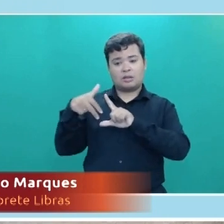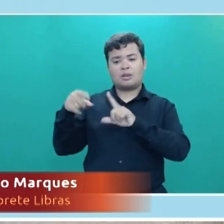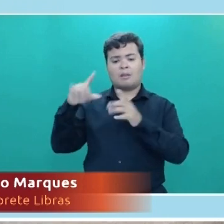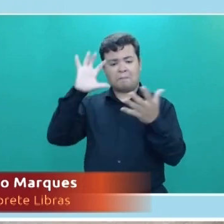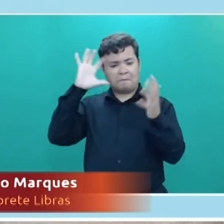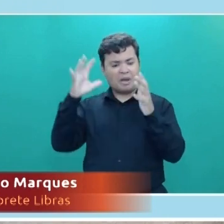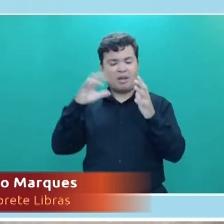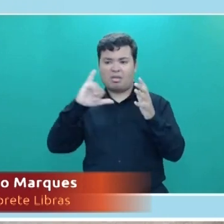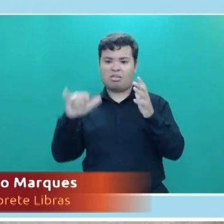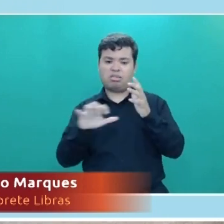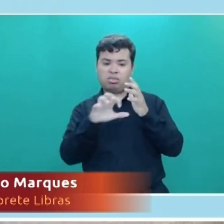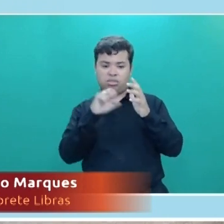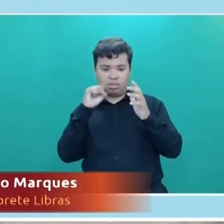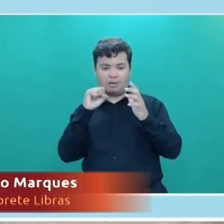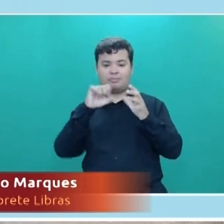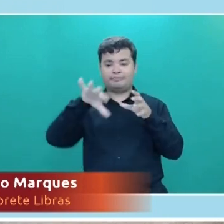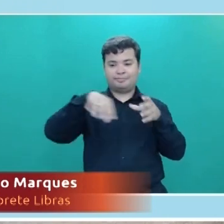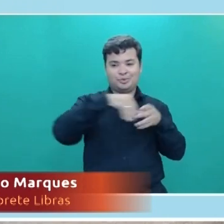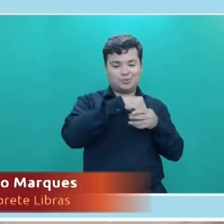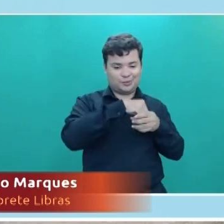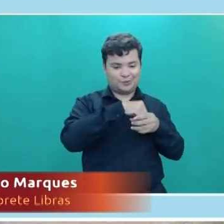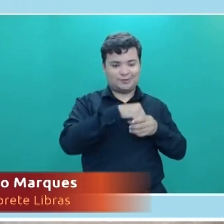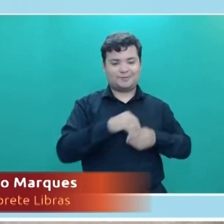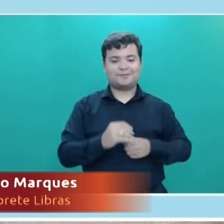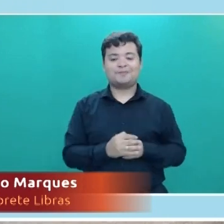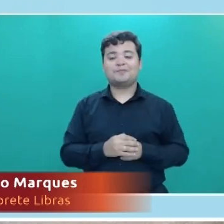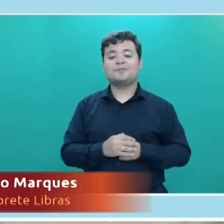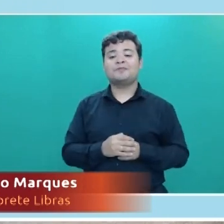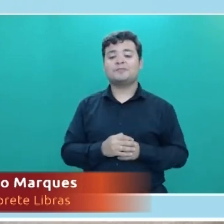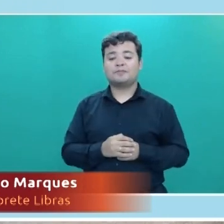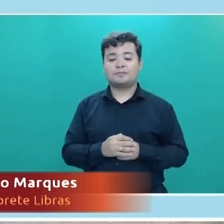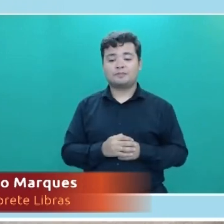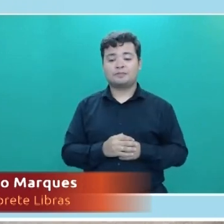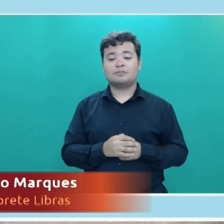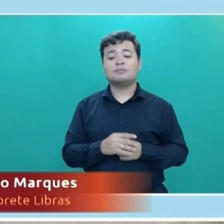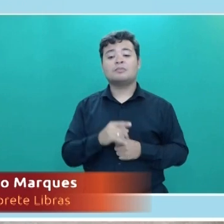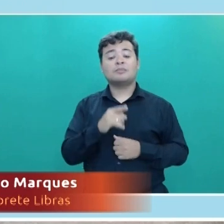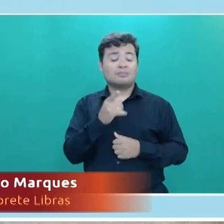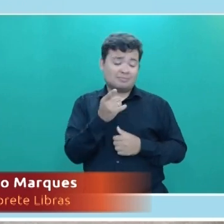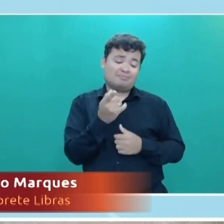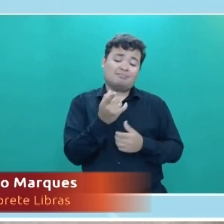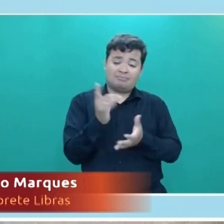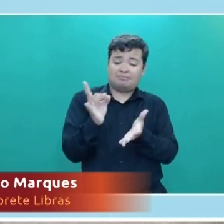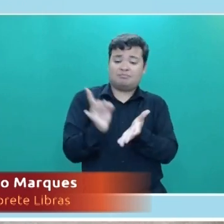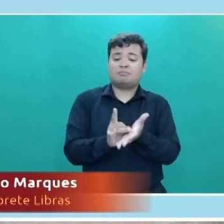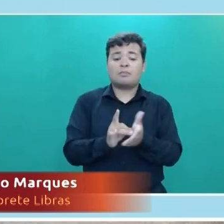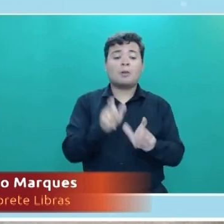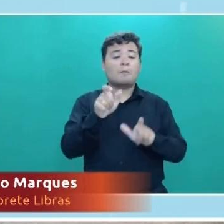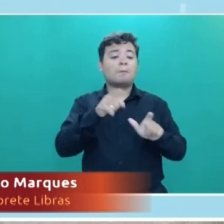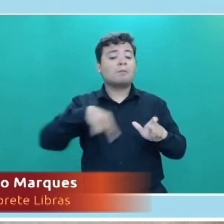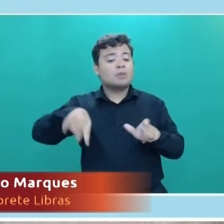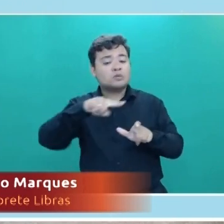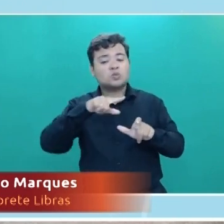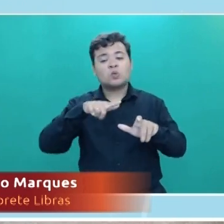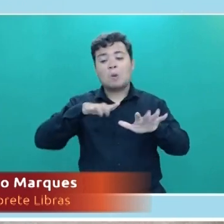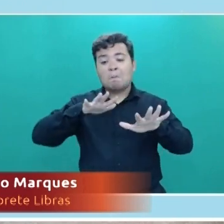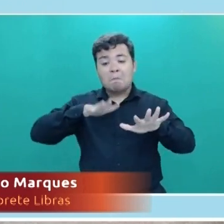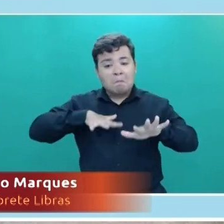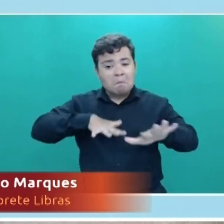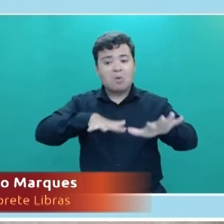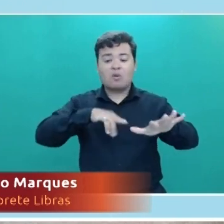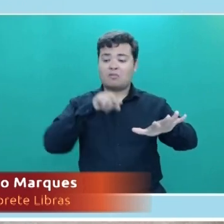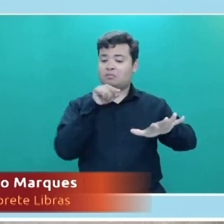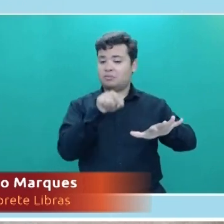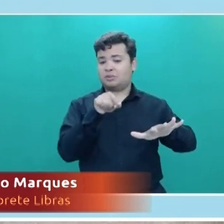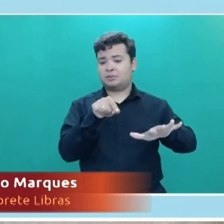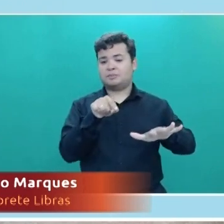cooptado, né? Então, eles fazem, que nós estamos lidando com pessoas, com movimentos que não